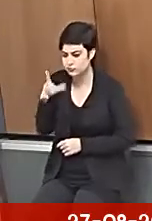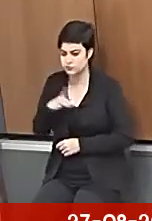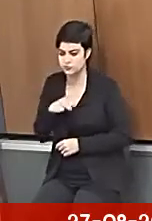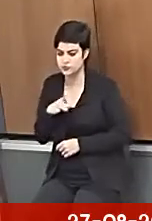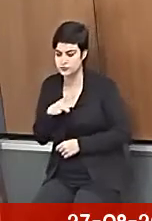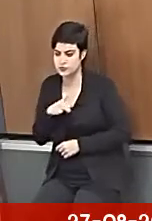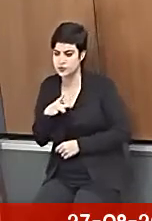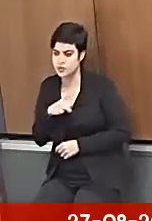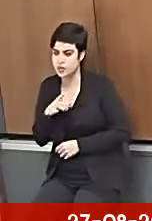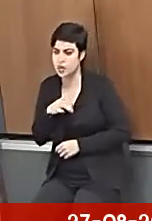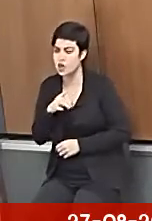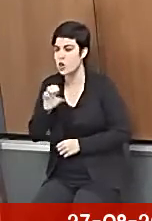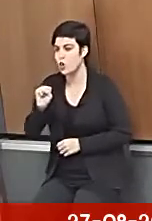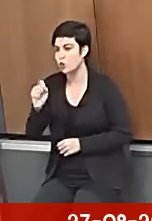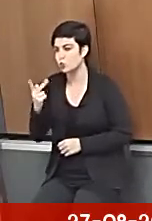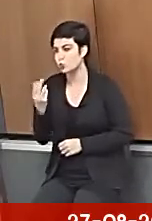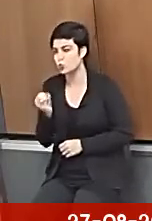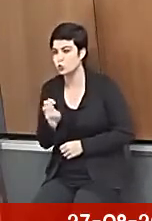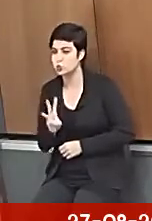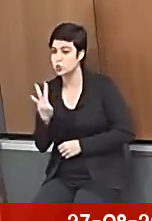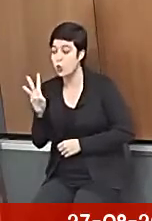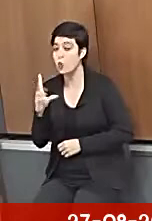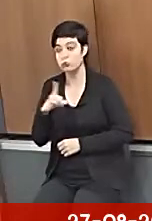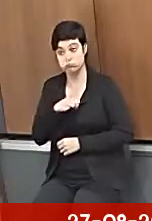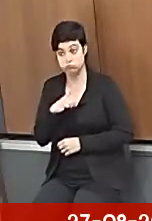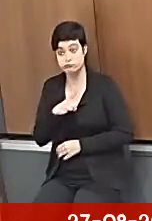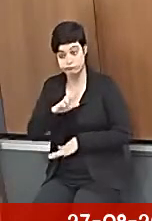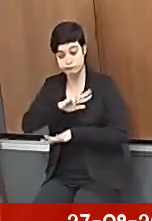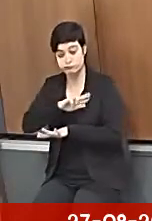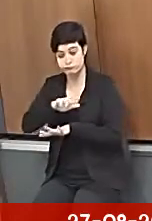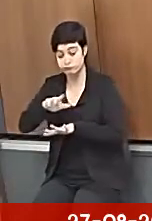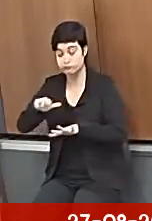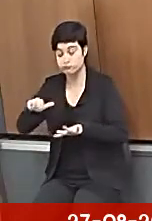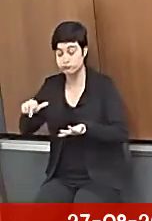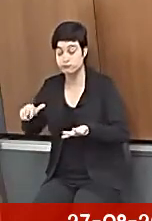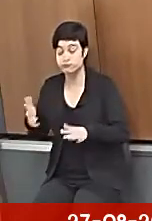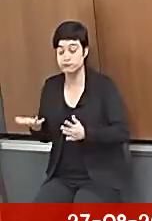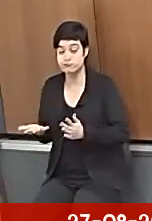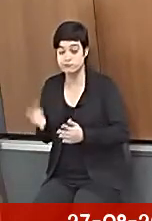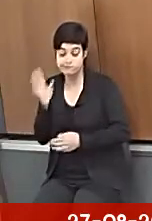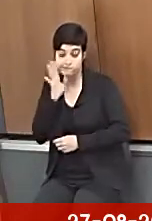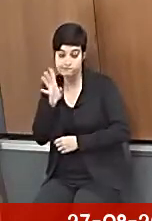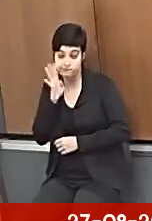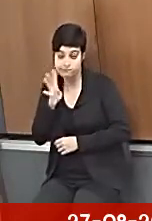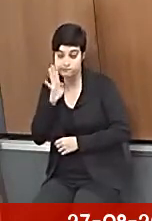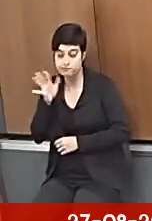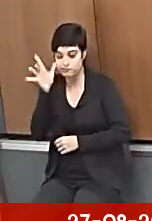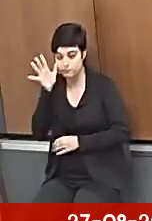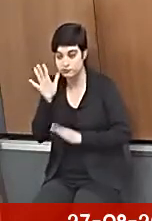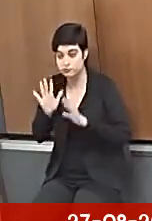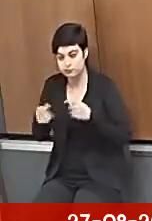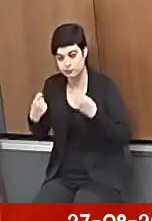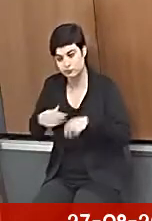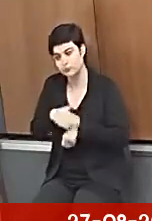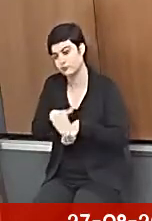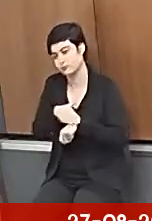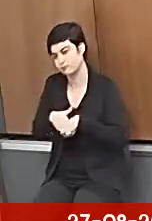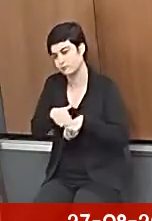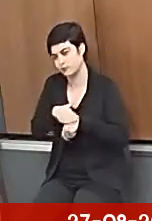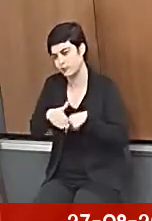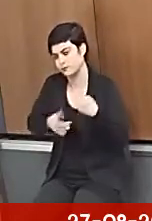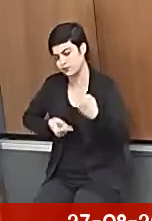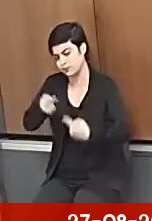durante e no intervalo depois né eu já vi show live jogo lá também é um é um assunto a ser conversado e